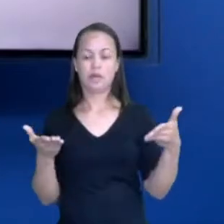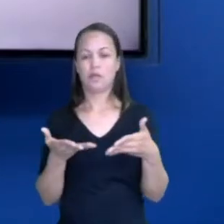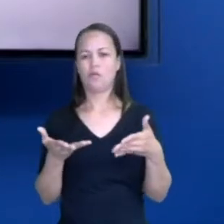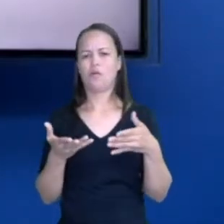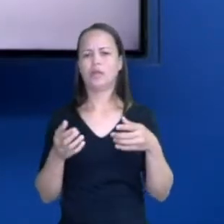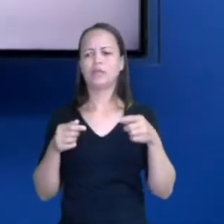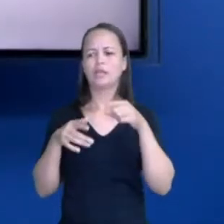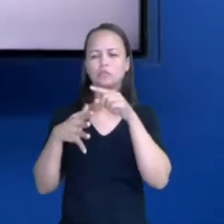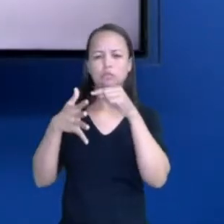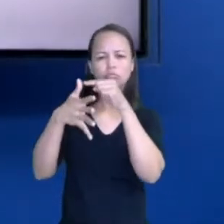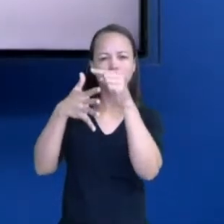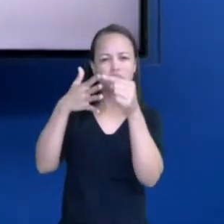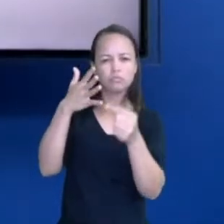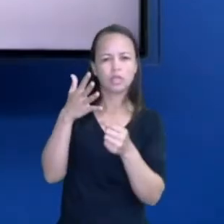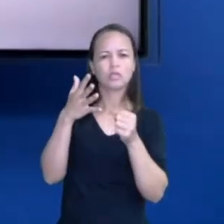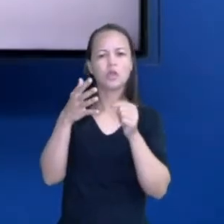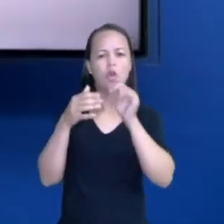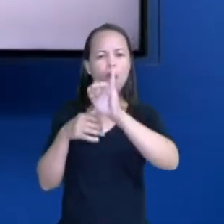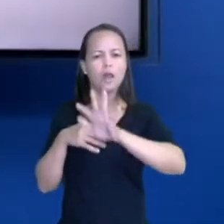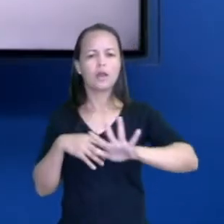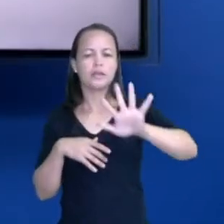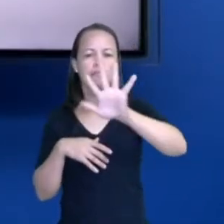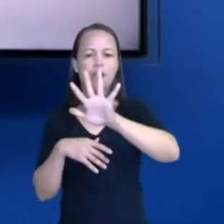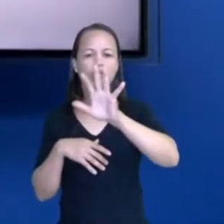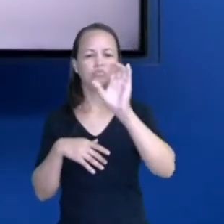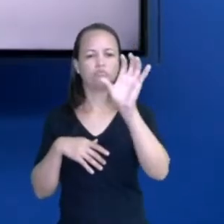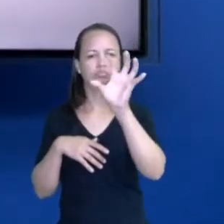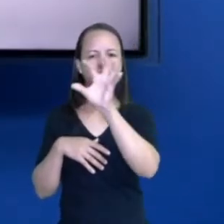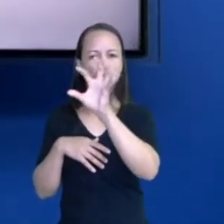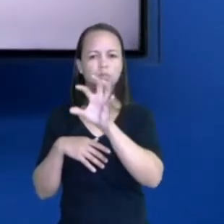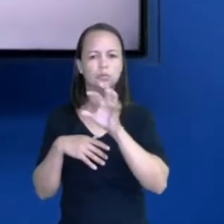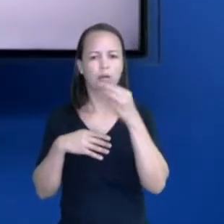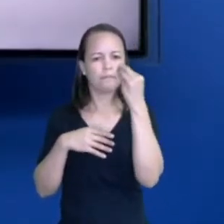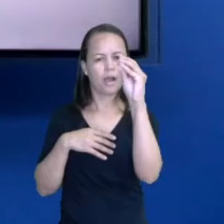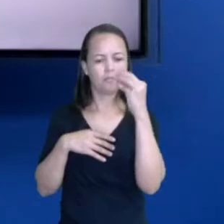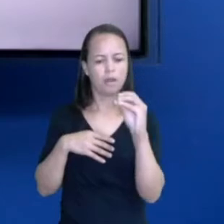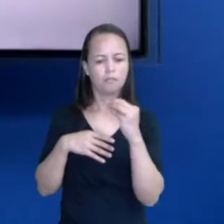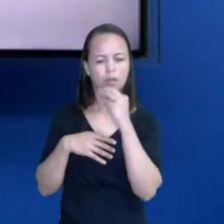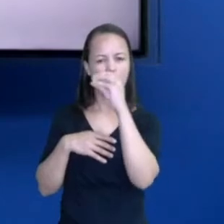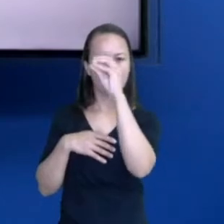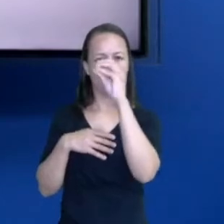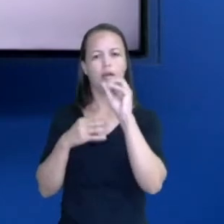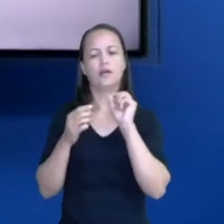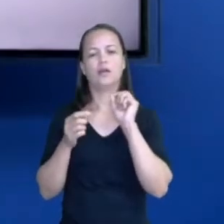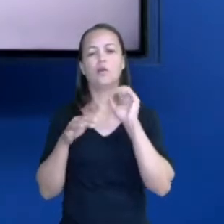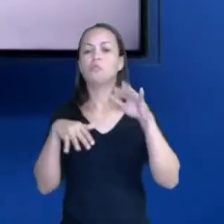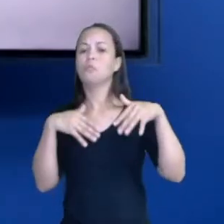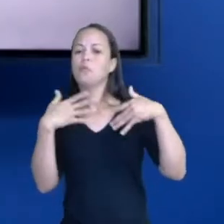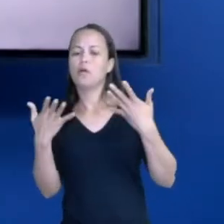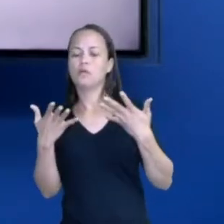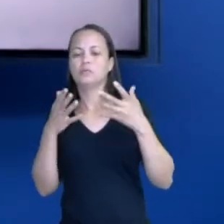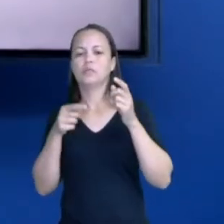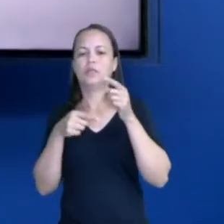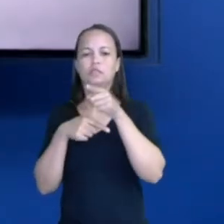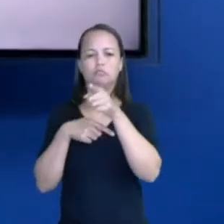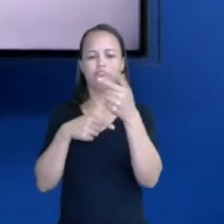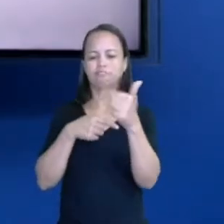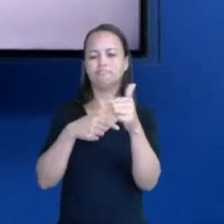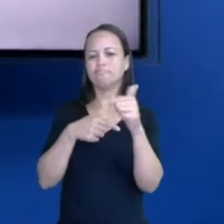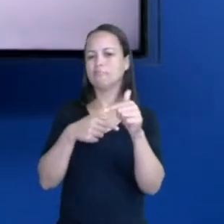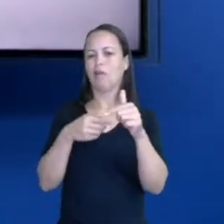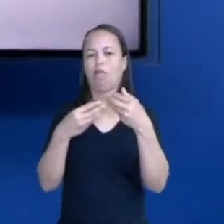dentro desses objetos que estão projetados aí na tela, qual deles você considera que não